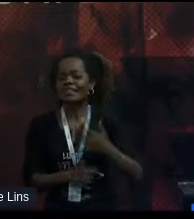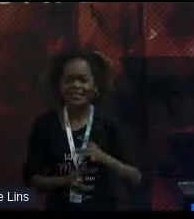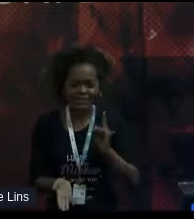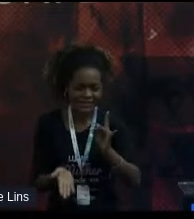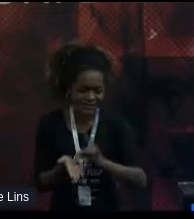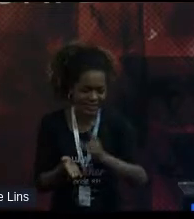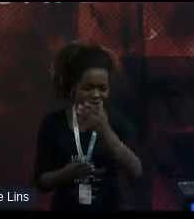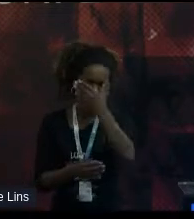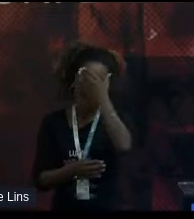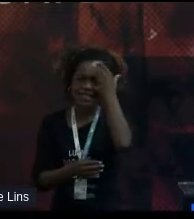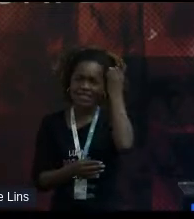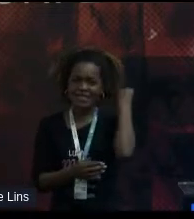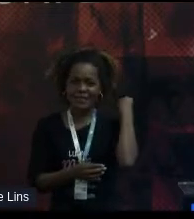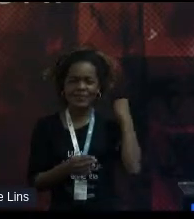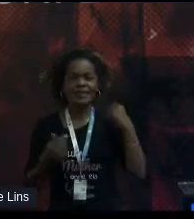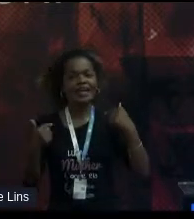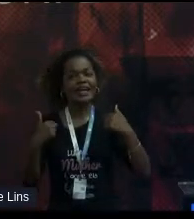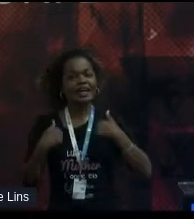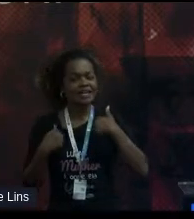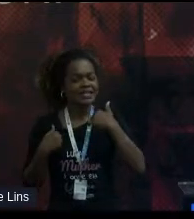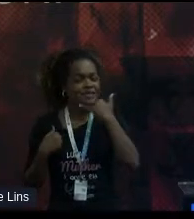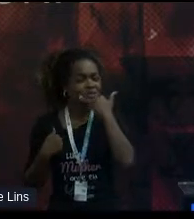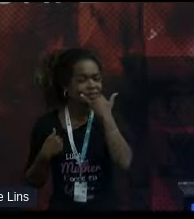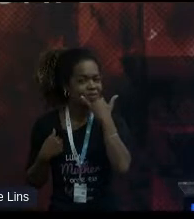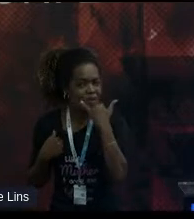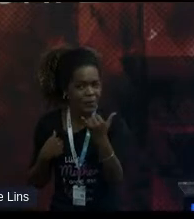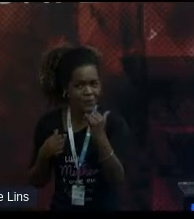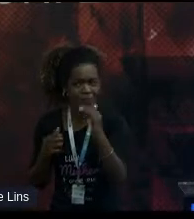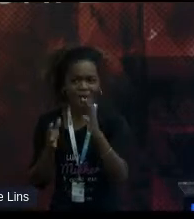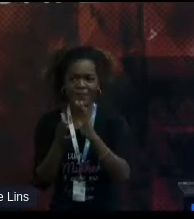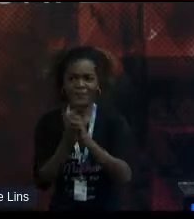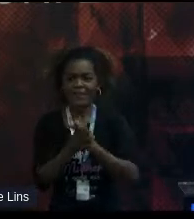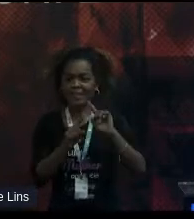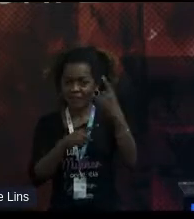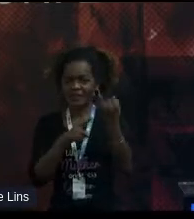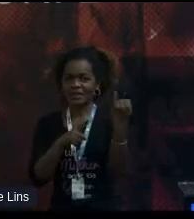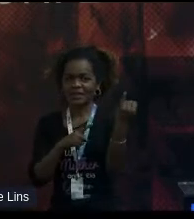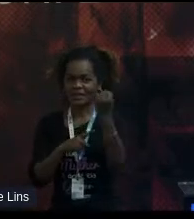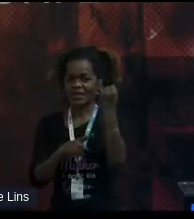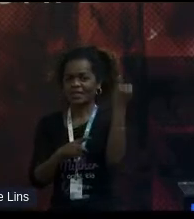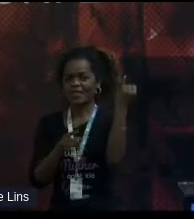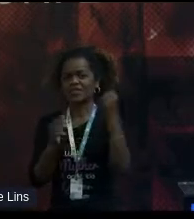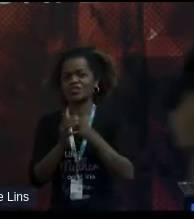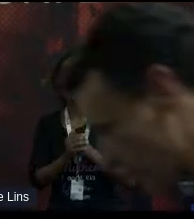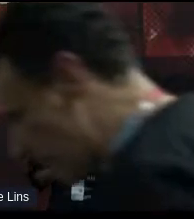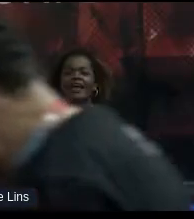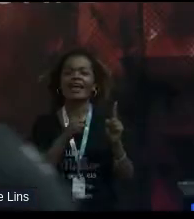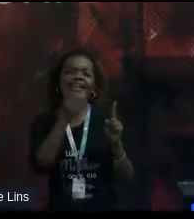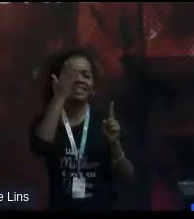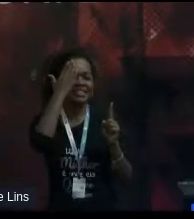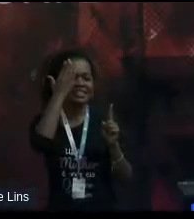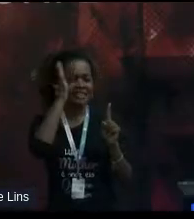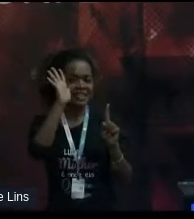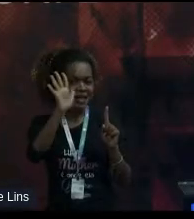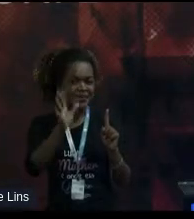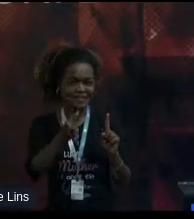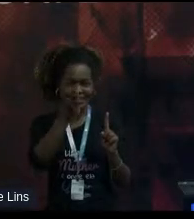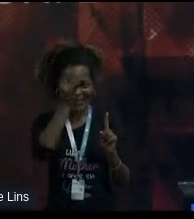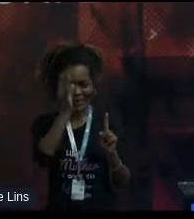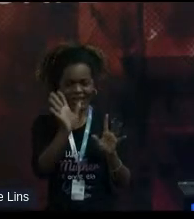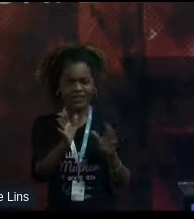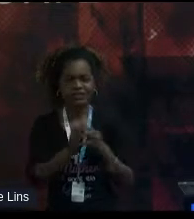autodescrever, desculpem-me. O recurso que é importante para mim eu mesmo esqueço. É que eu já sei como eu sou, né? Mas enfim.